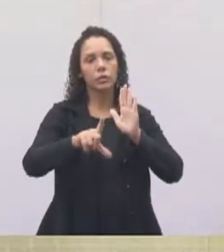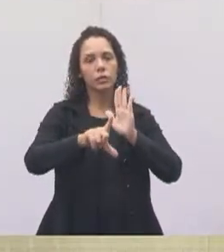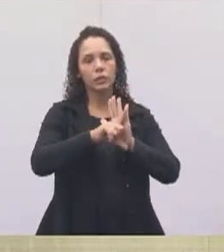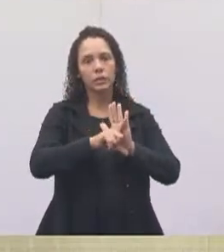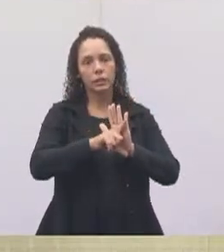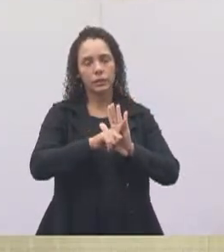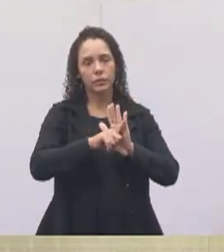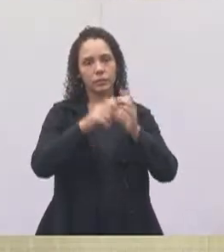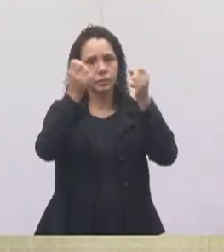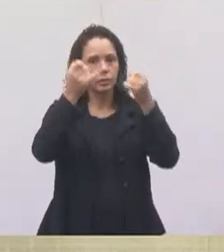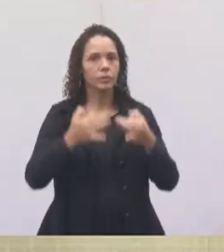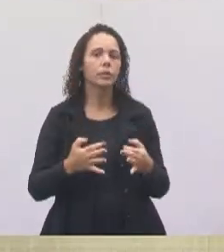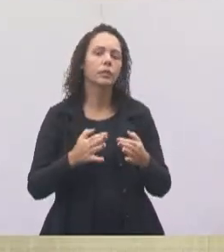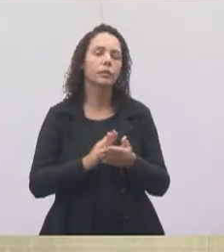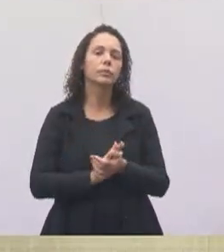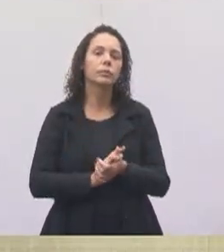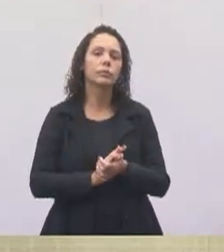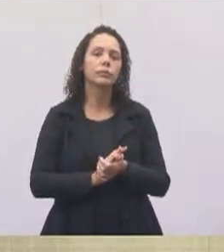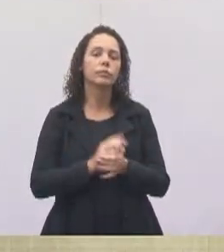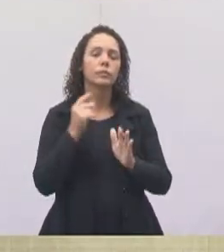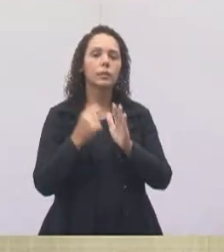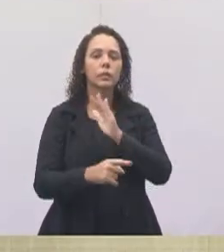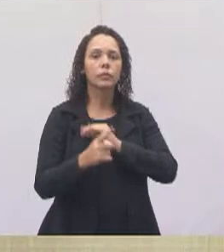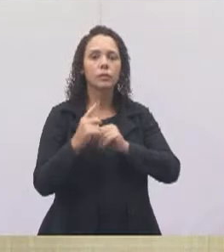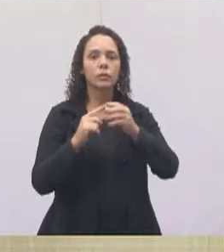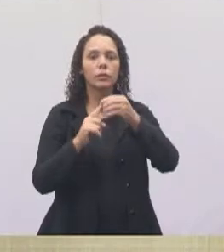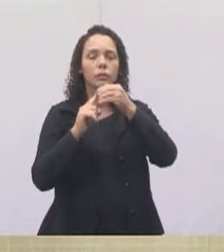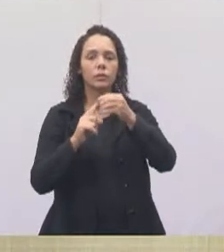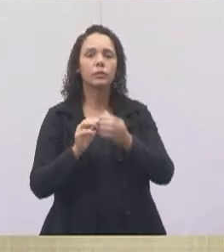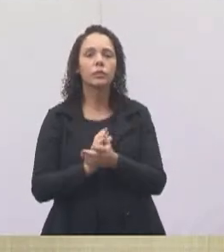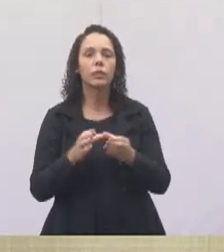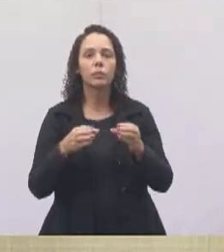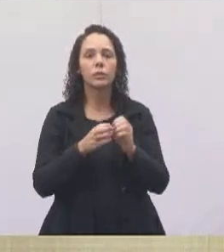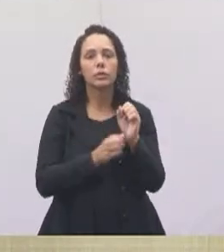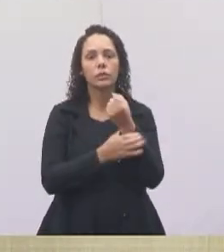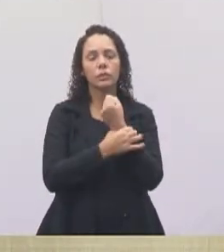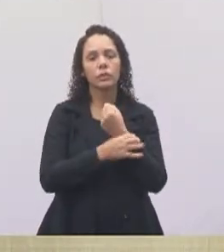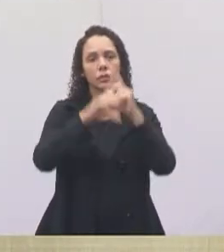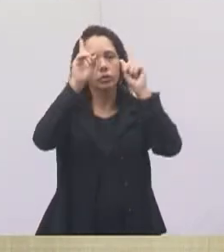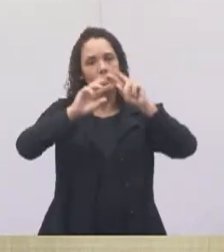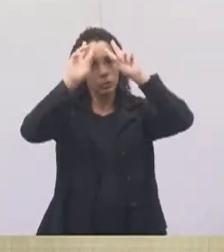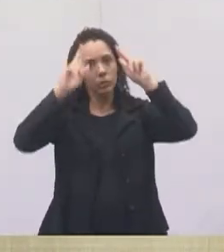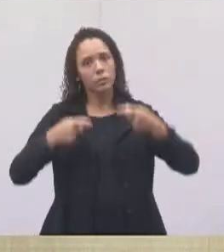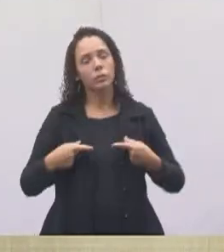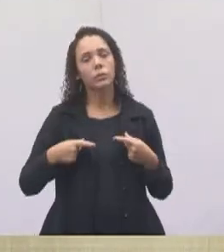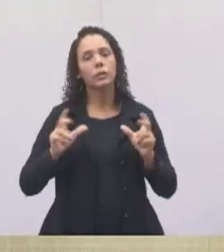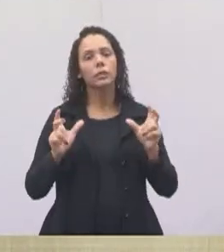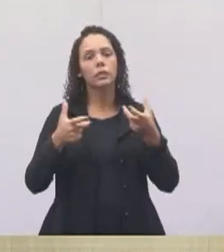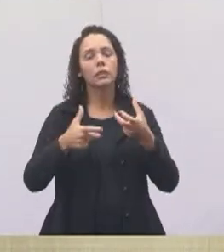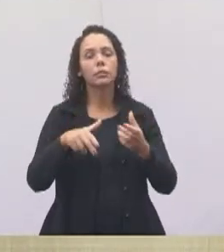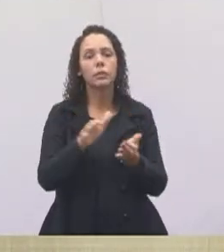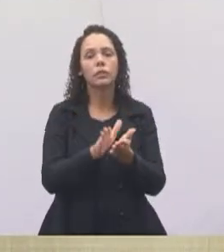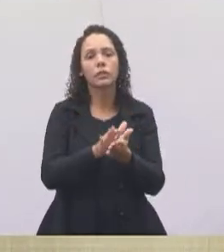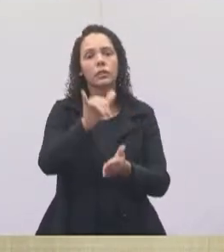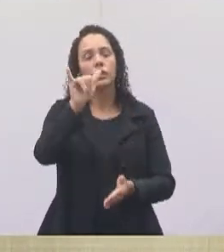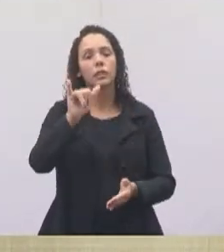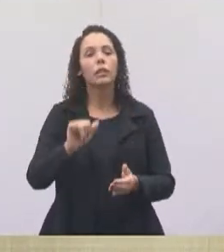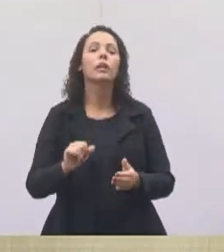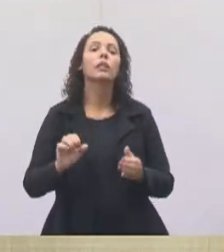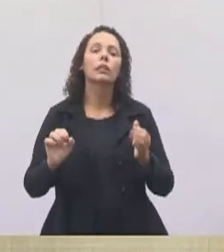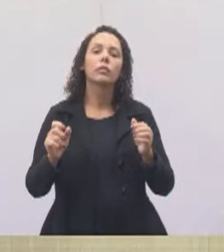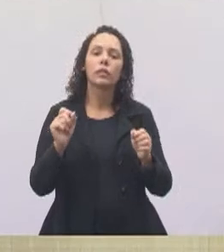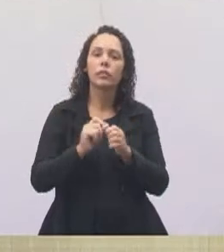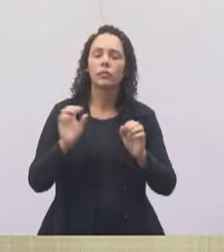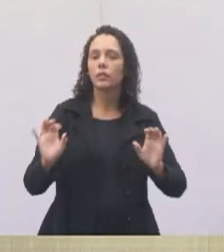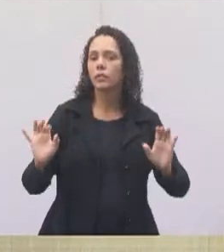seguinte redação. Parágrafo único. A Comissão de Segurança, Direitos Humanos e Cidadania da Câmara Municipal de Jacareí promoverá eventos,